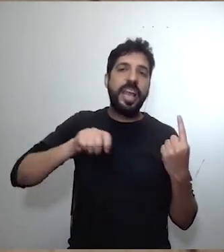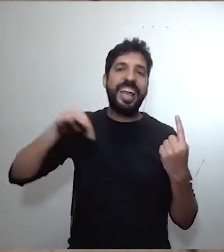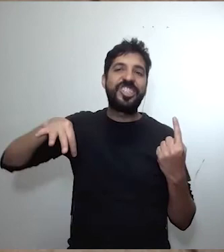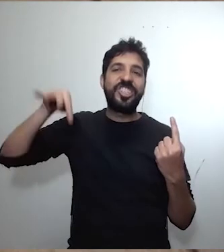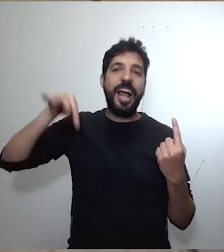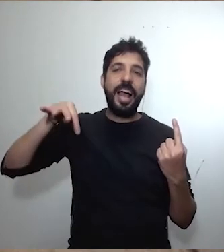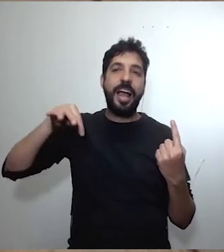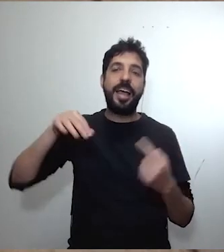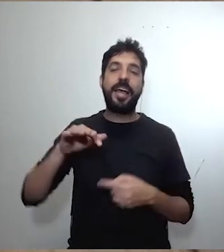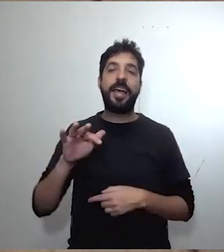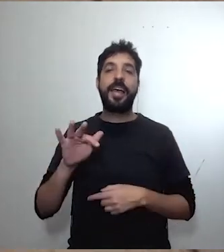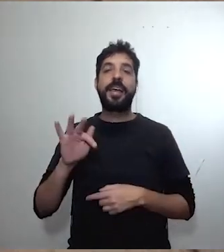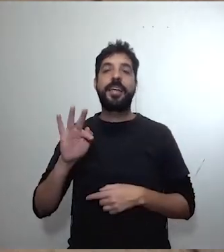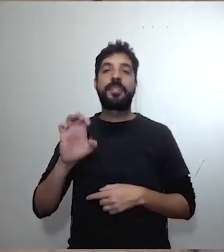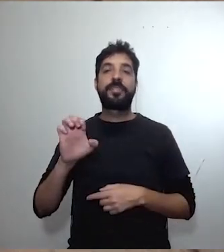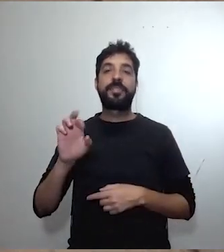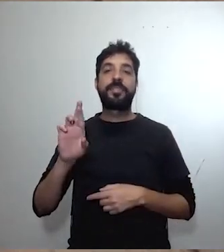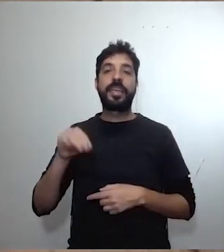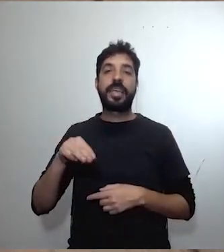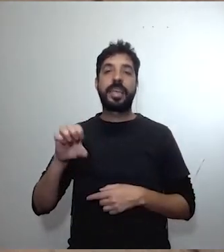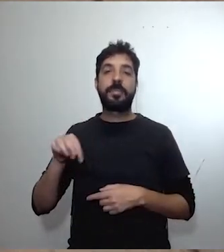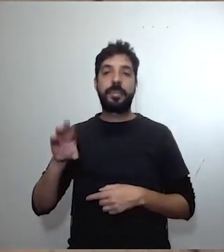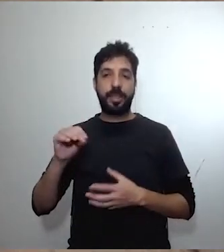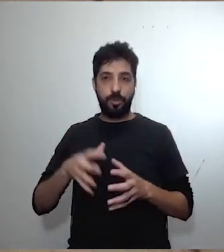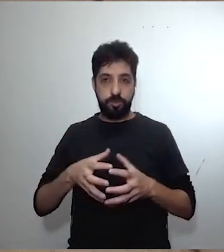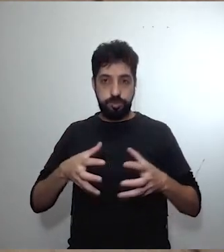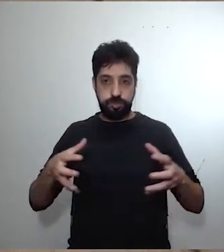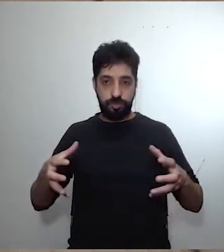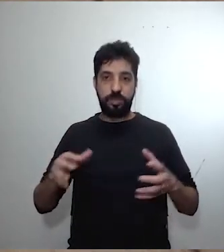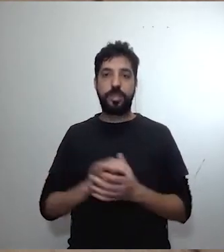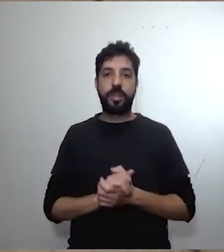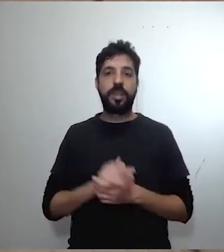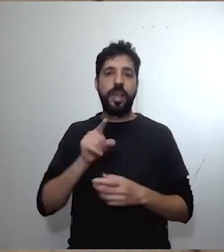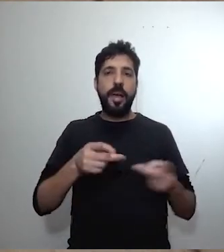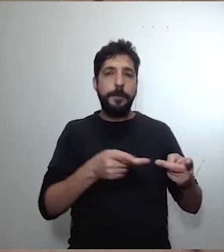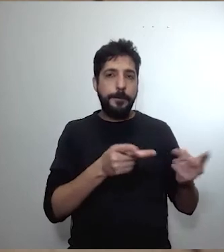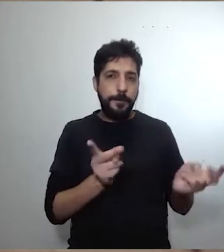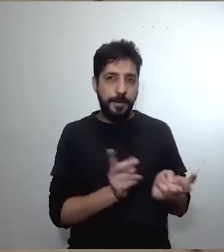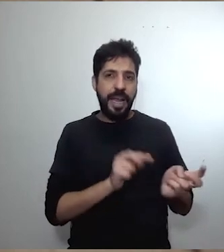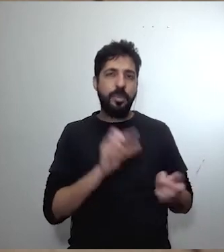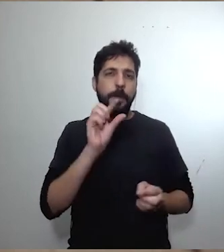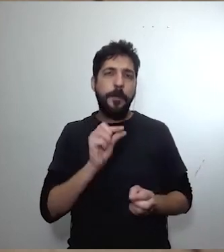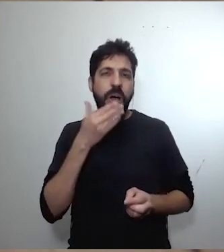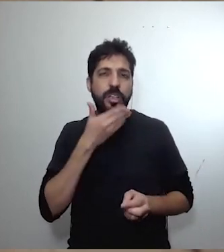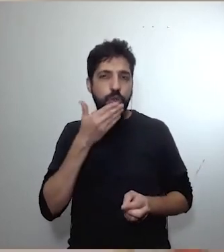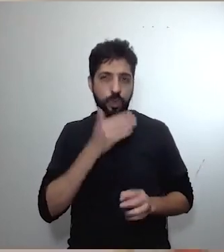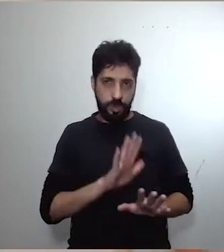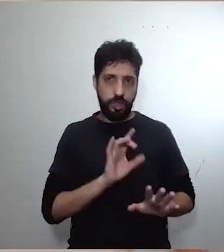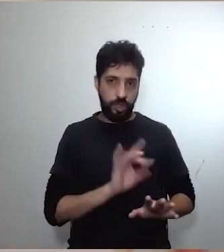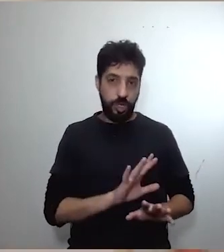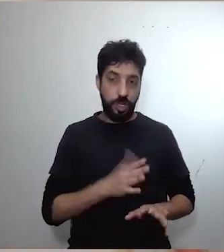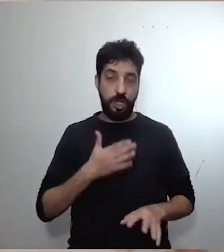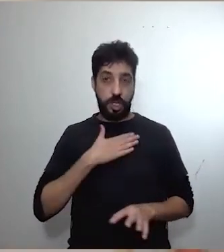Esse açúcar é somente para a gente passar o biscoito antes de assar, então pode ser um pratinho com um pouquinho de açúcar só.